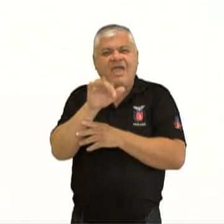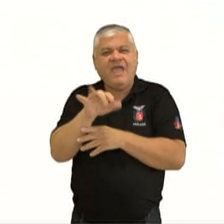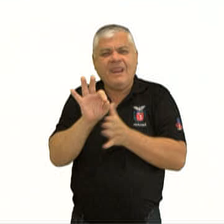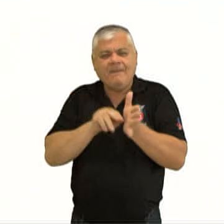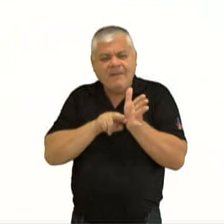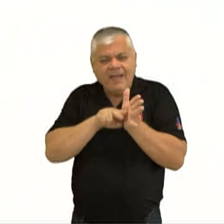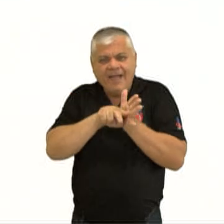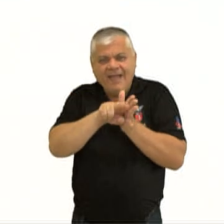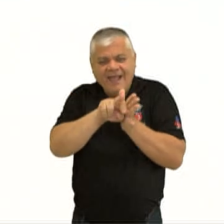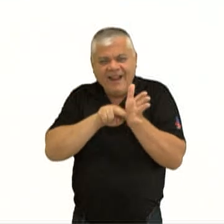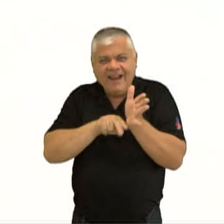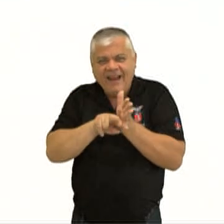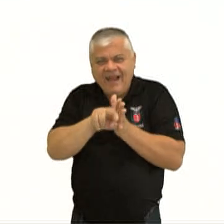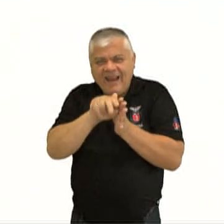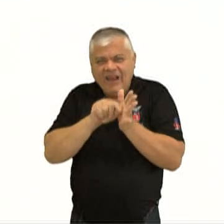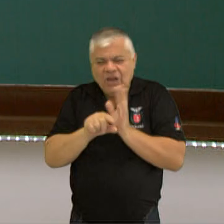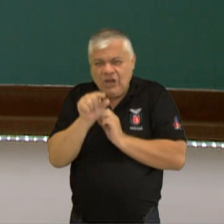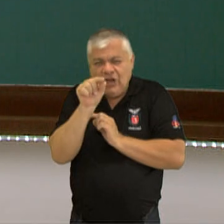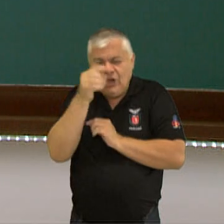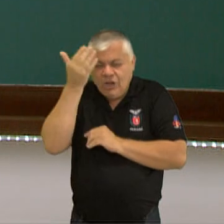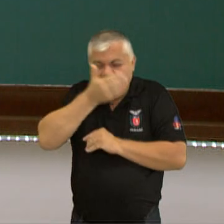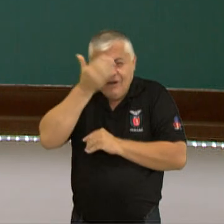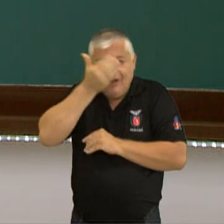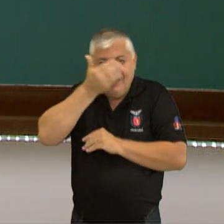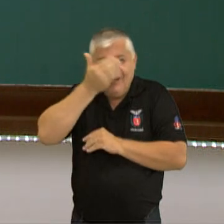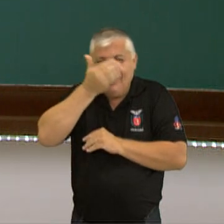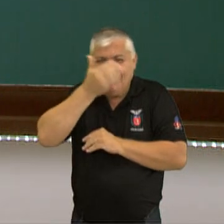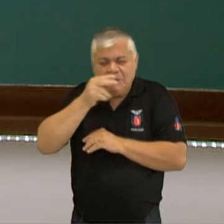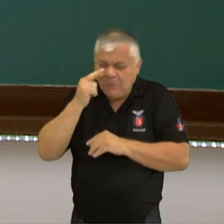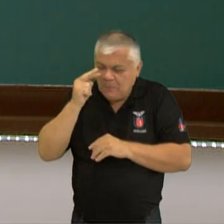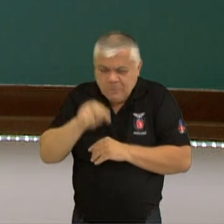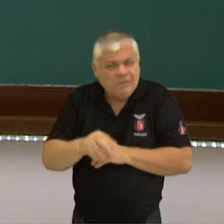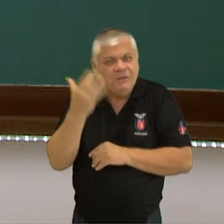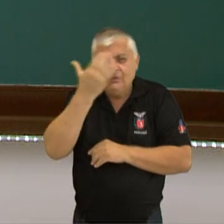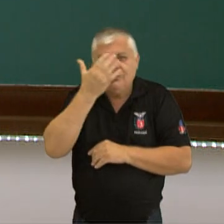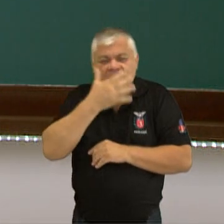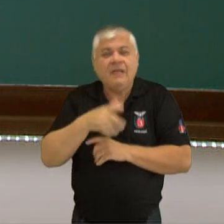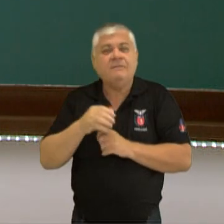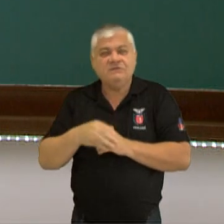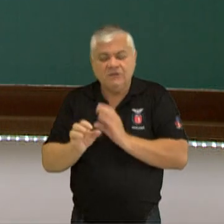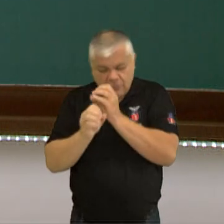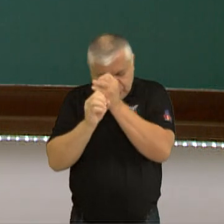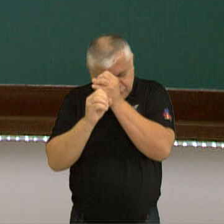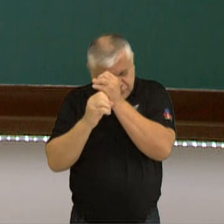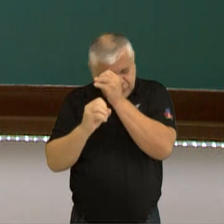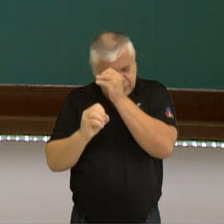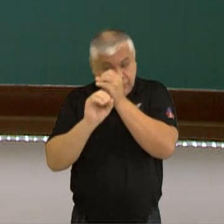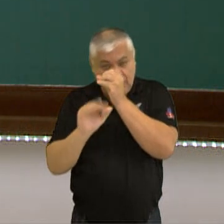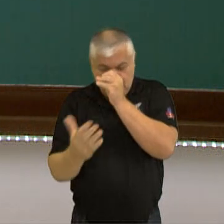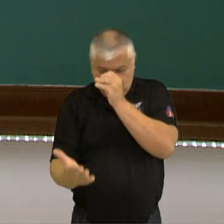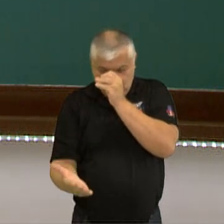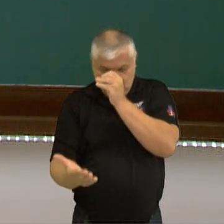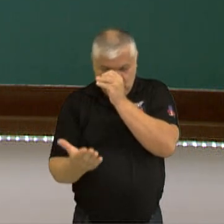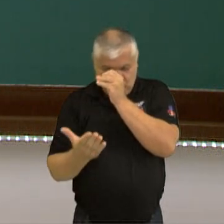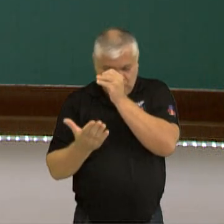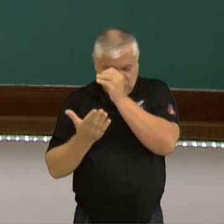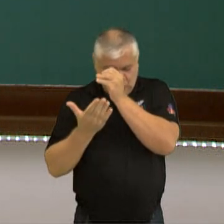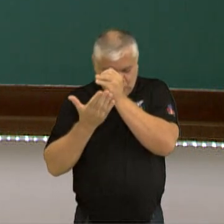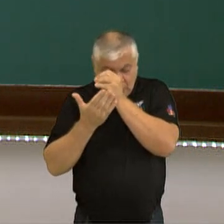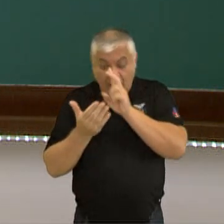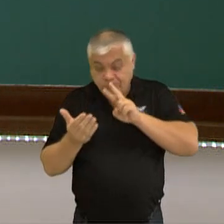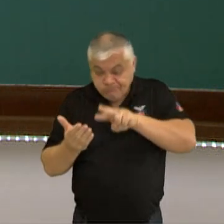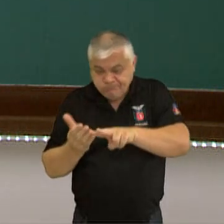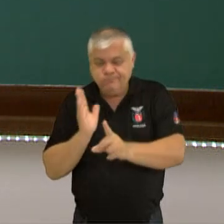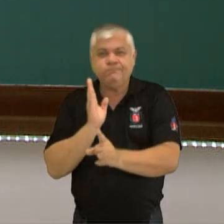que são seres muito pequenos. Eu não consigo ver a olho nu. Eu preciso de um instrumento para